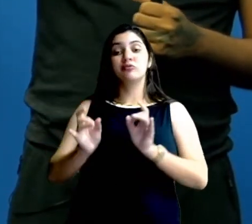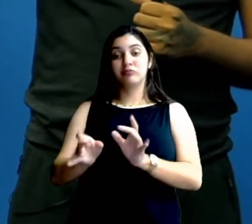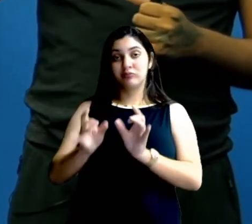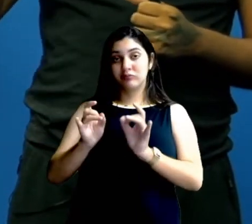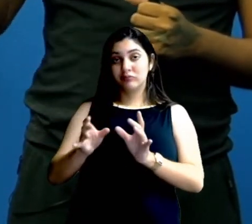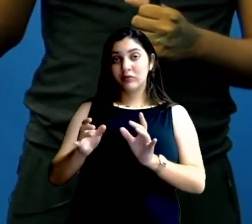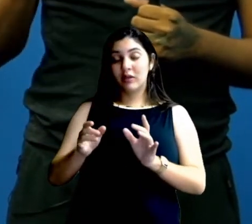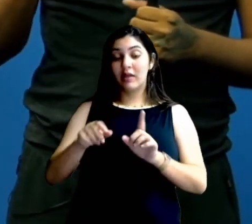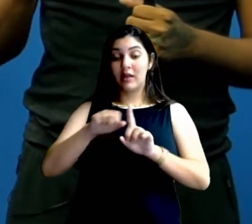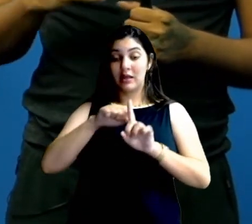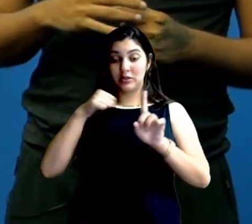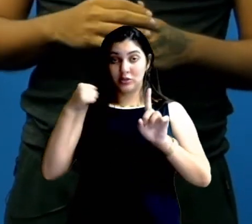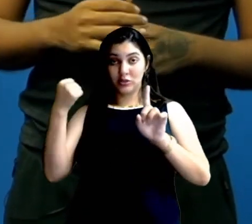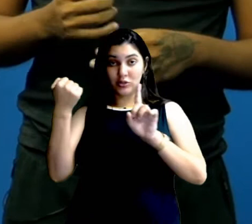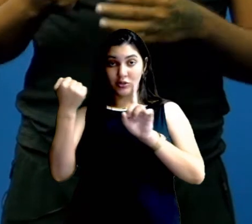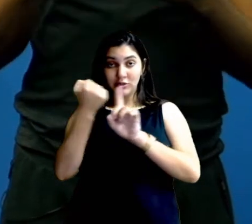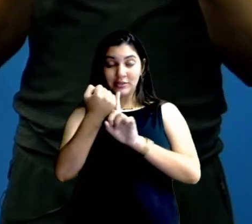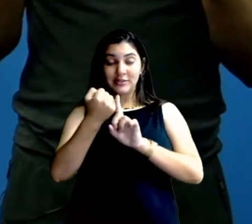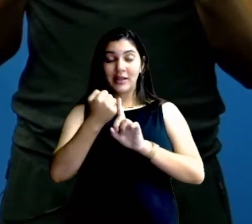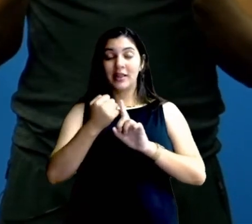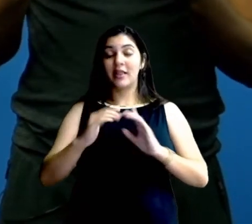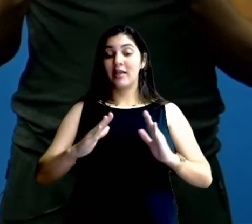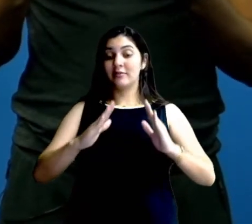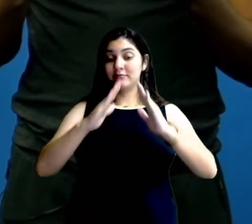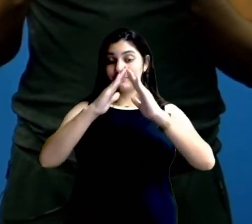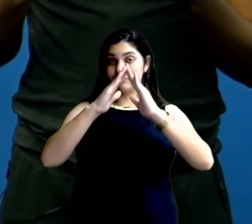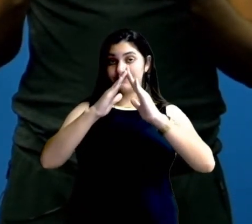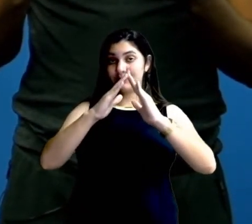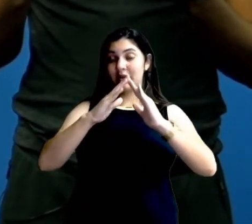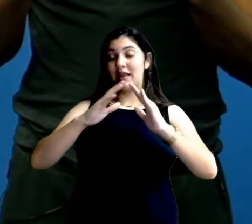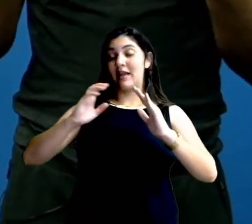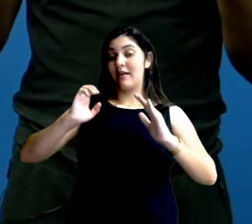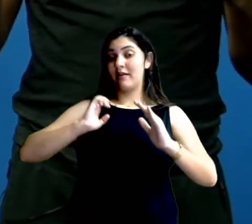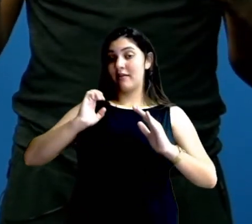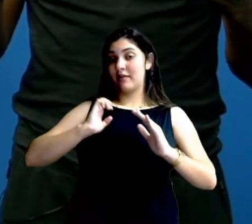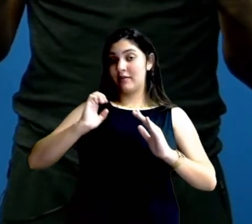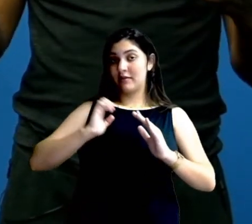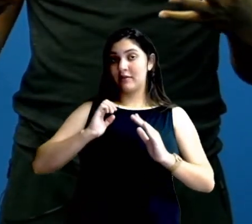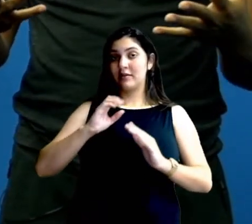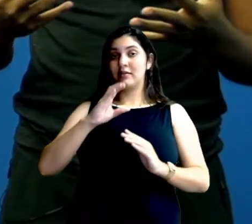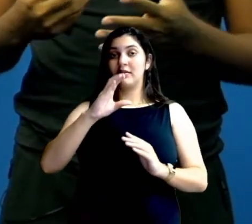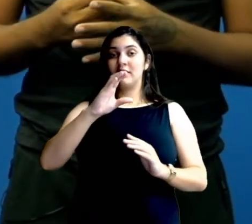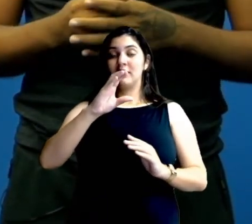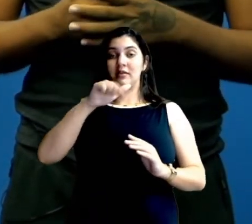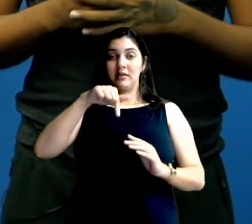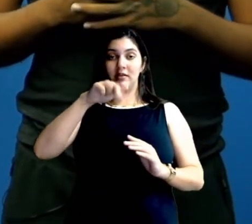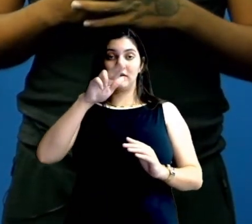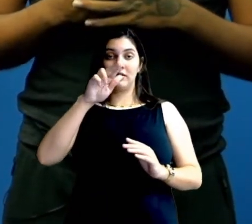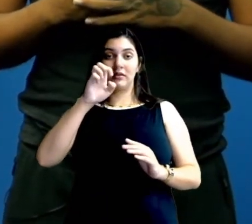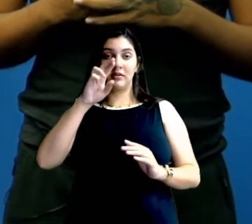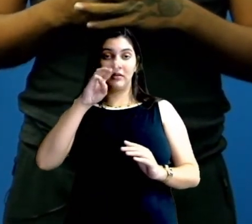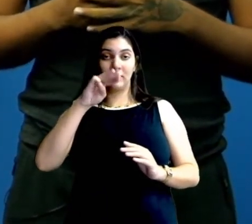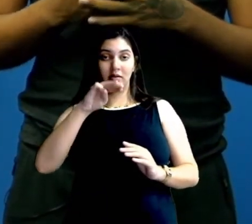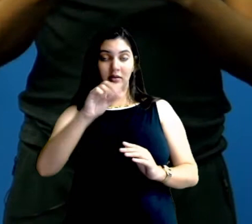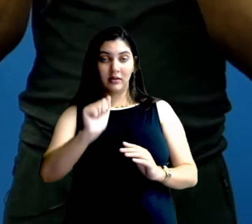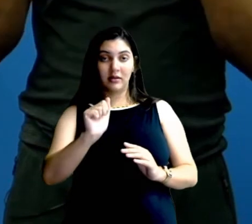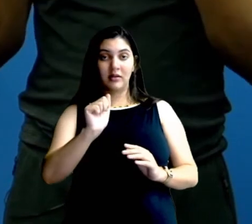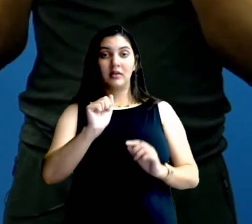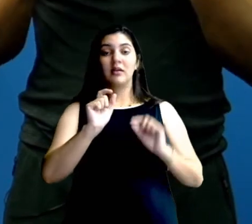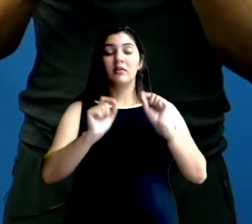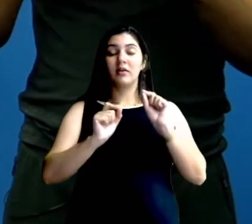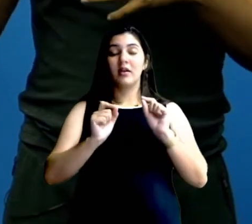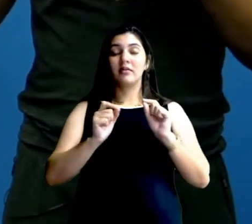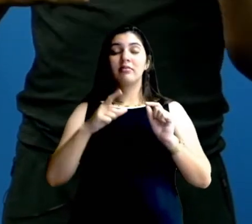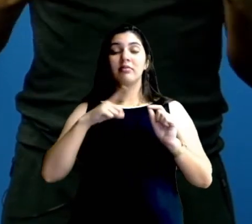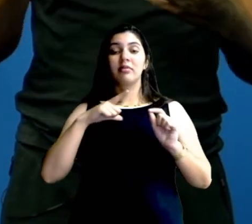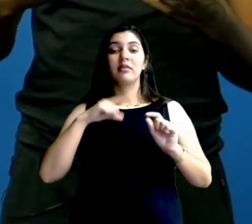eles eram sociedade hierarquizada tá a riqueza de carma né de kerma perdão a riqueza de guerra